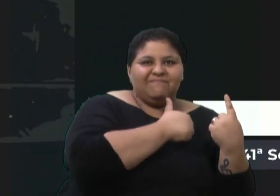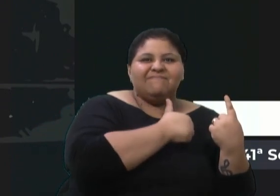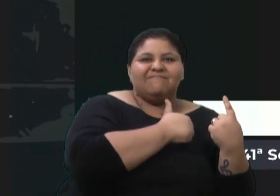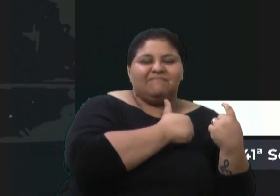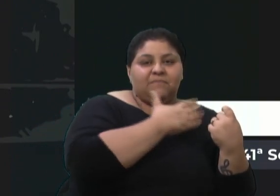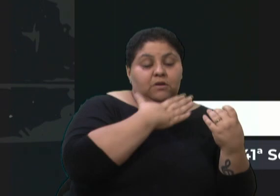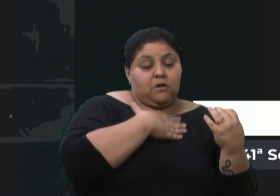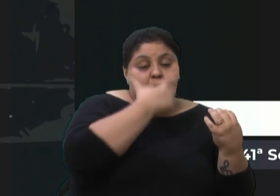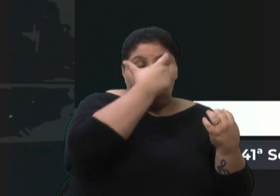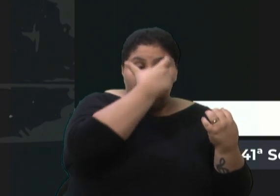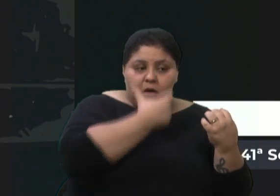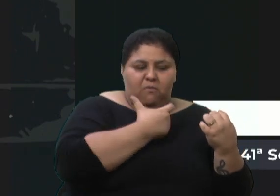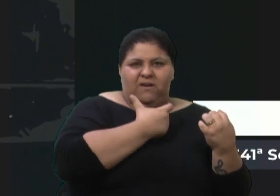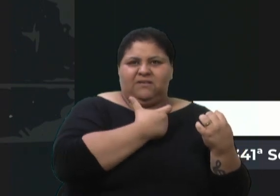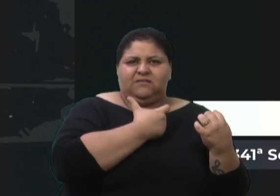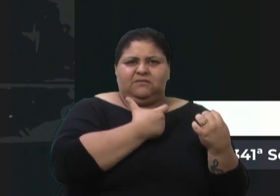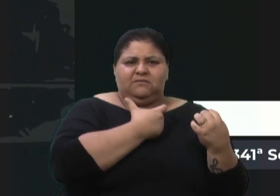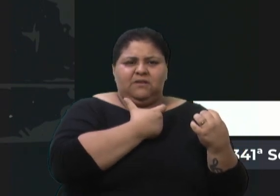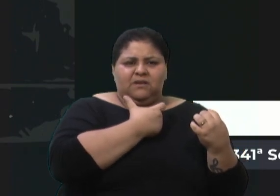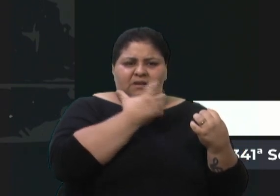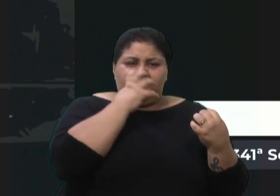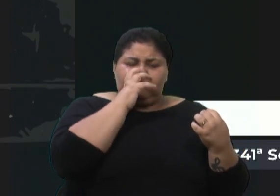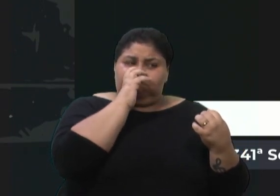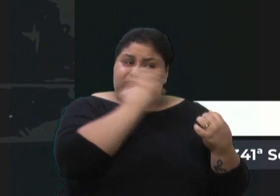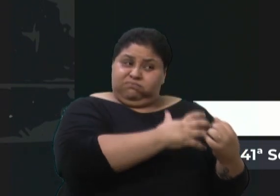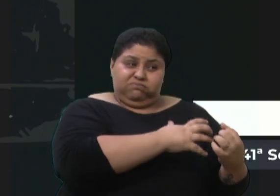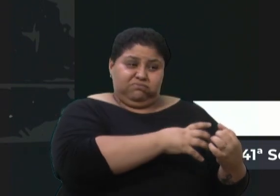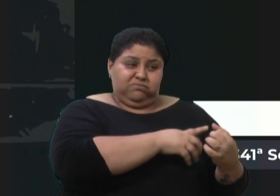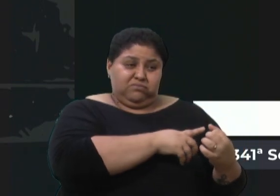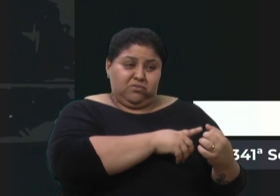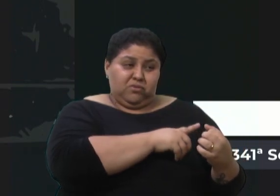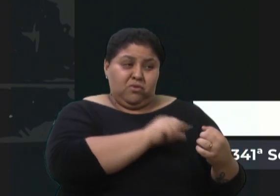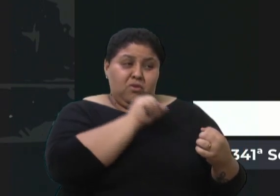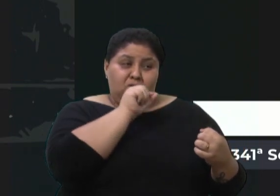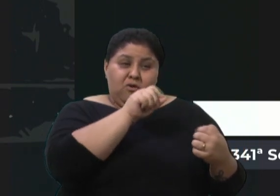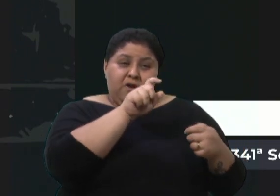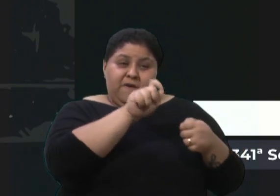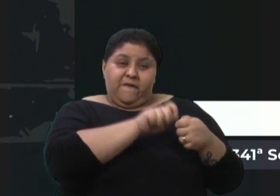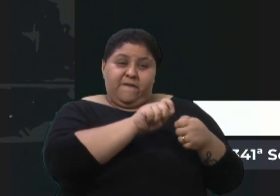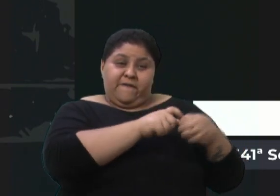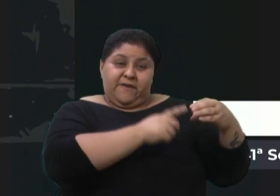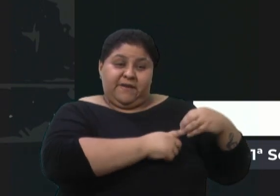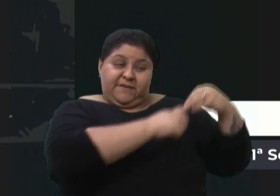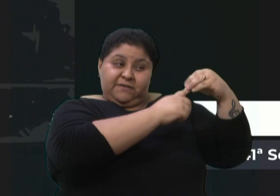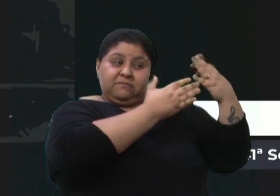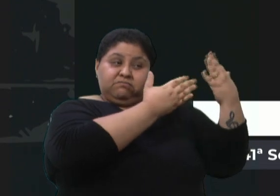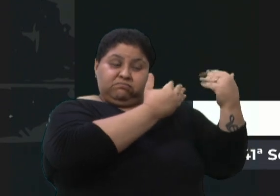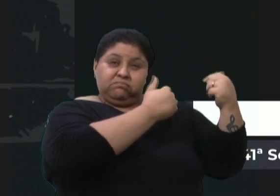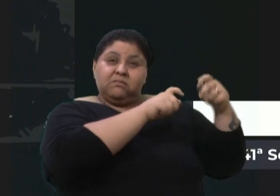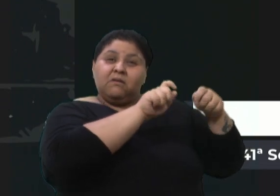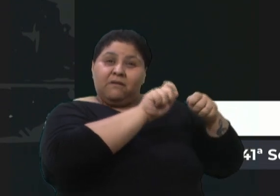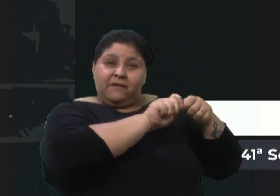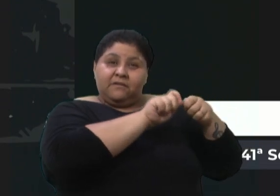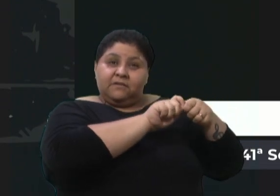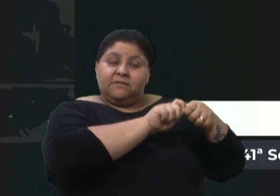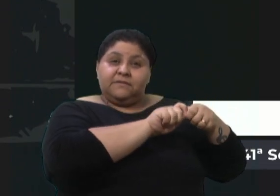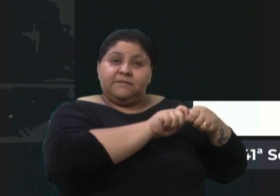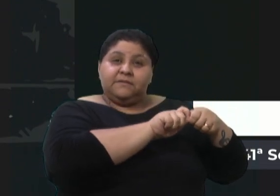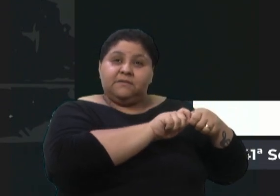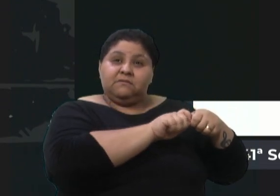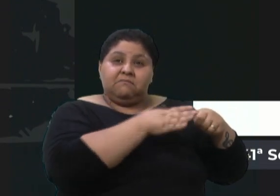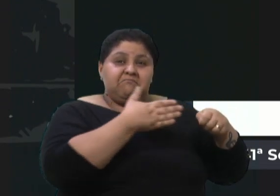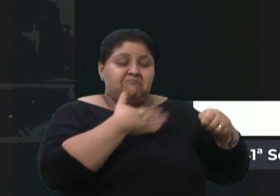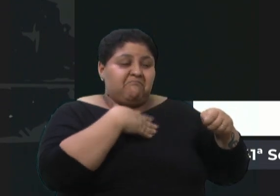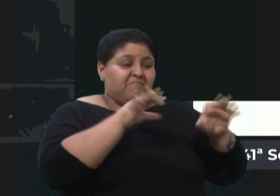achei repugnante o que aquele dirigente da Federação Espanhola fez, aquilo ali eu não tenho palavra